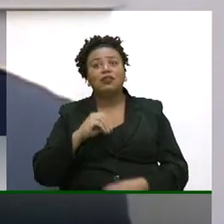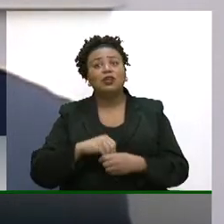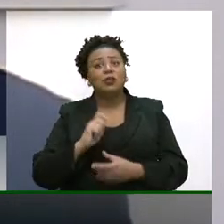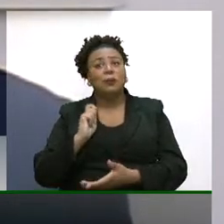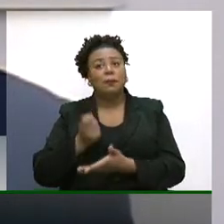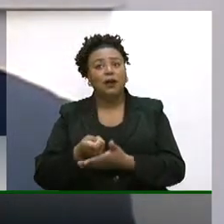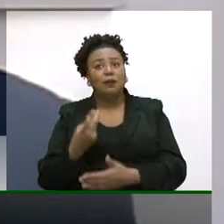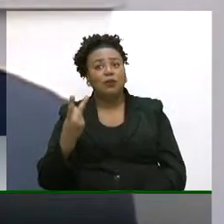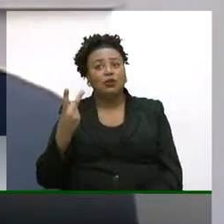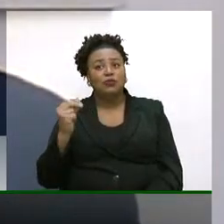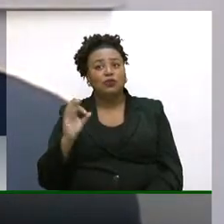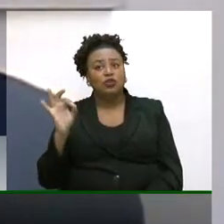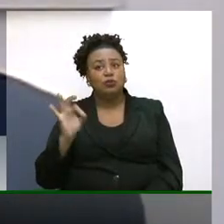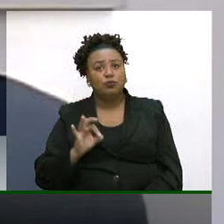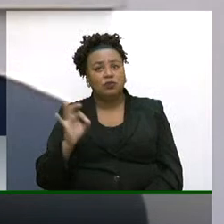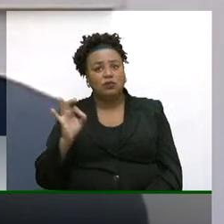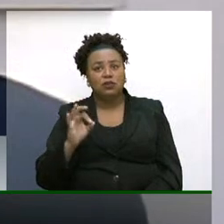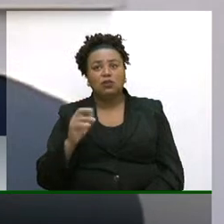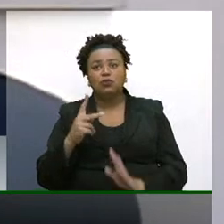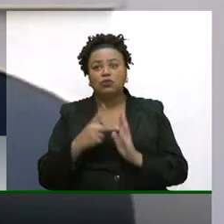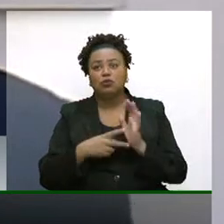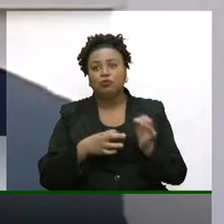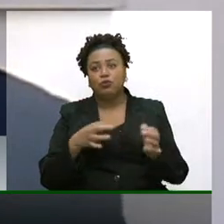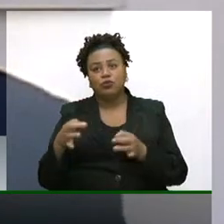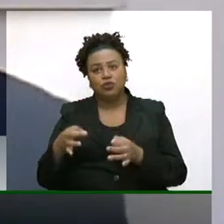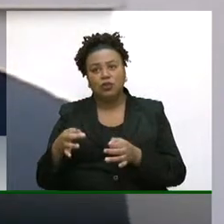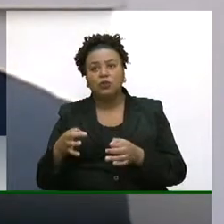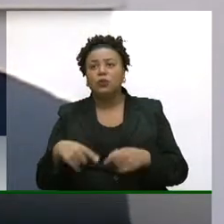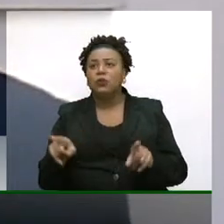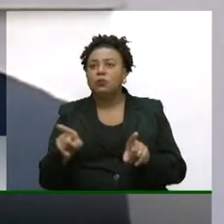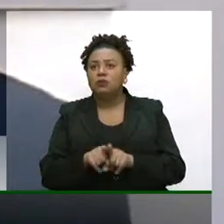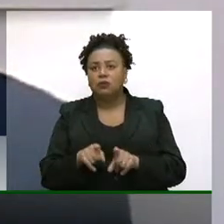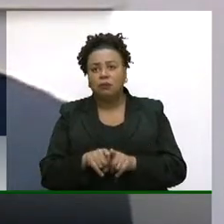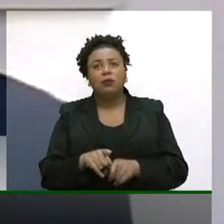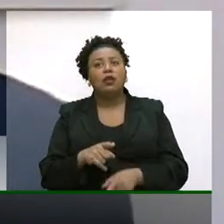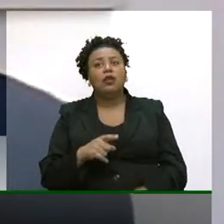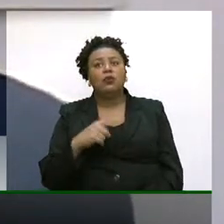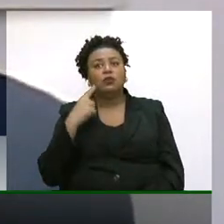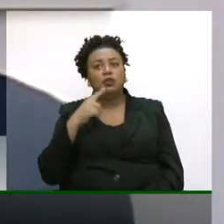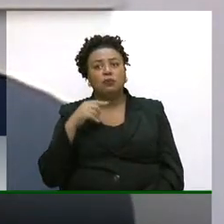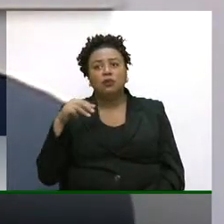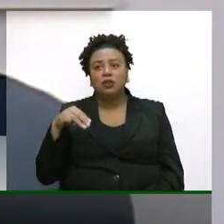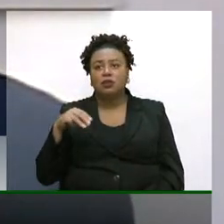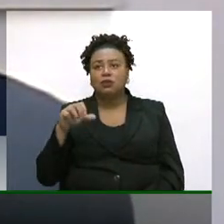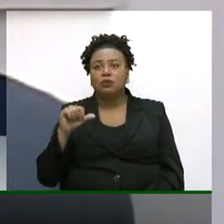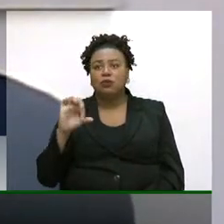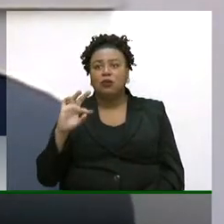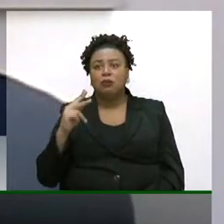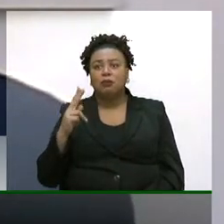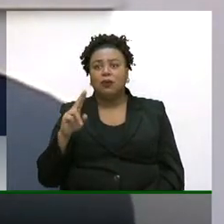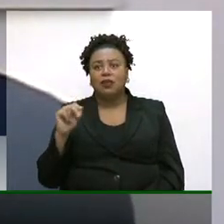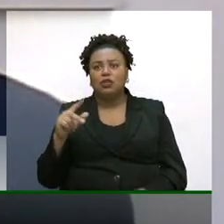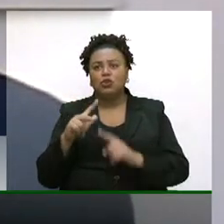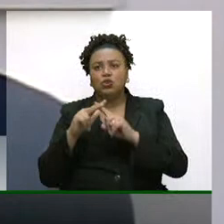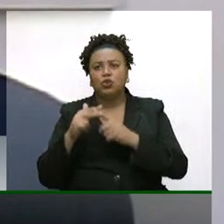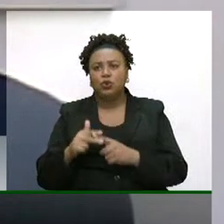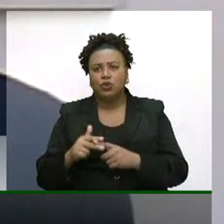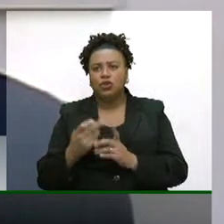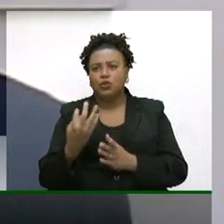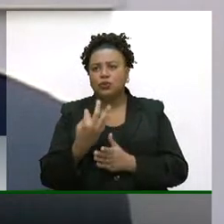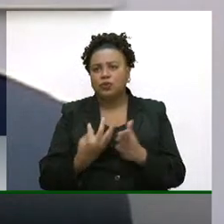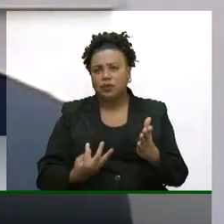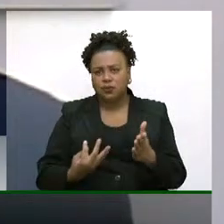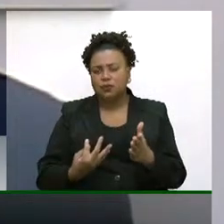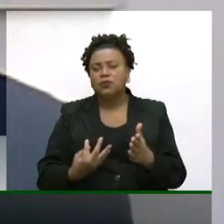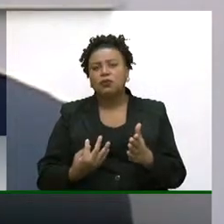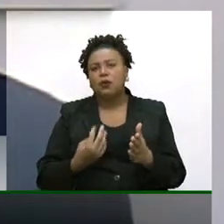pagamento dos 20% previsto no projeto. Da mesma forma, o deputado Matheus faz aí uma correção de texto, simplesmente isto, né?